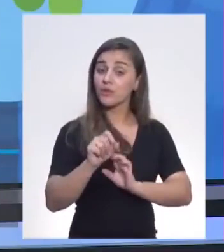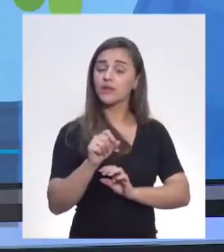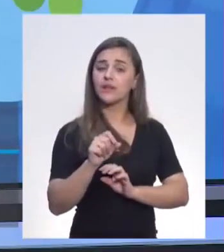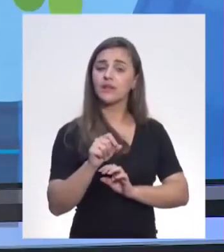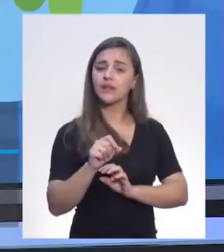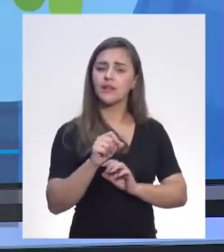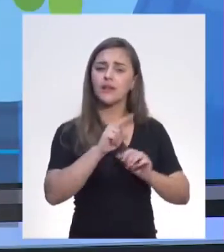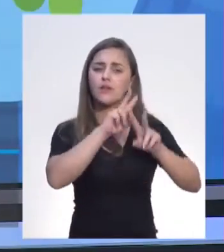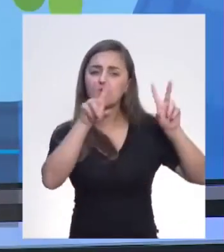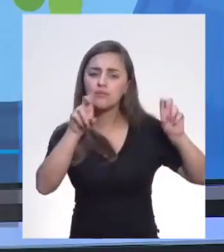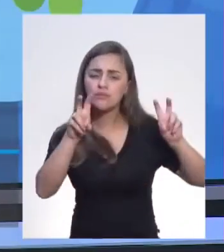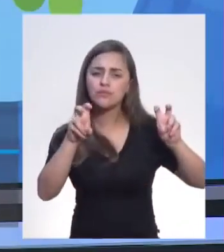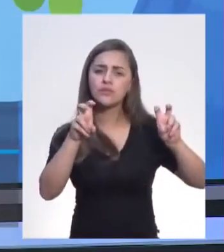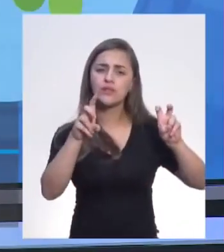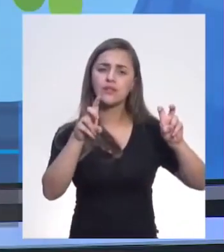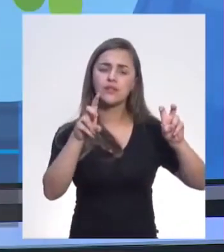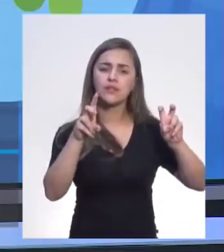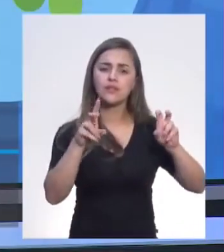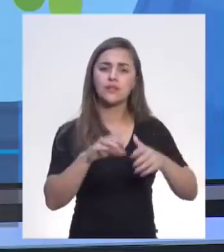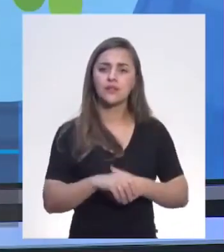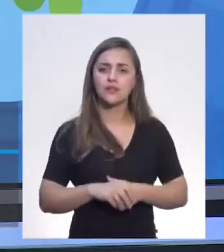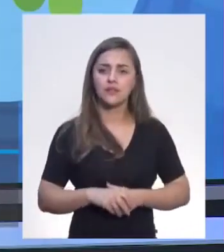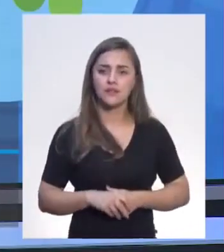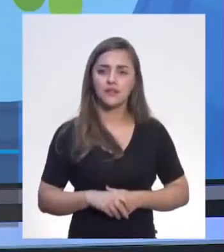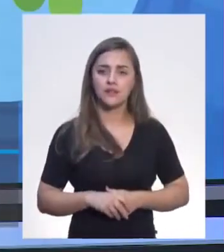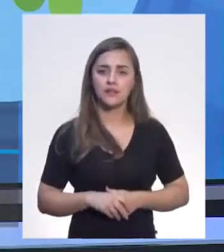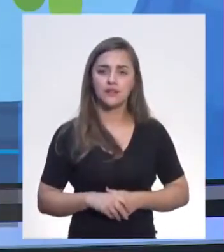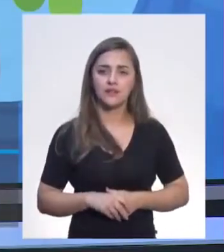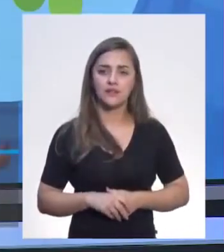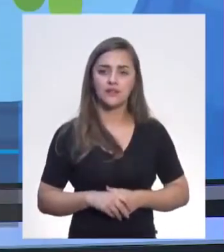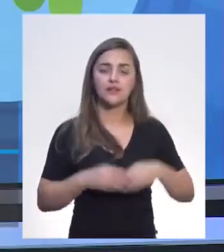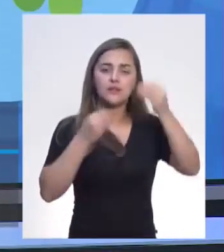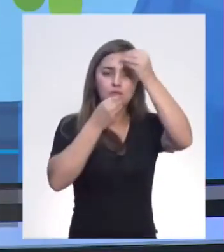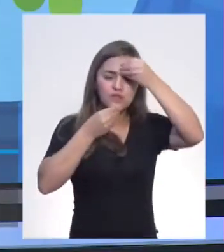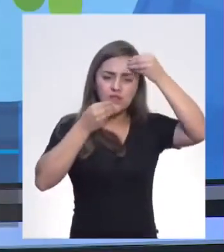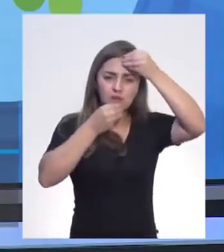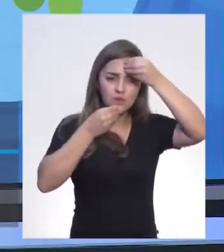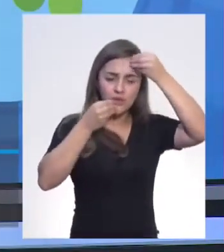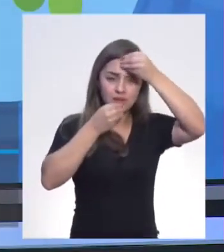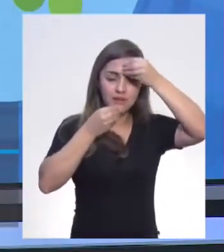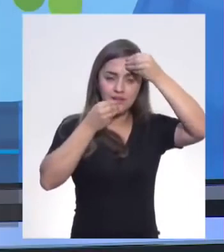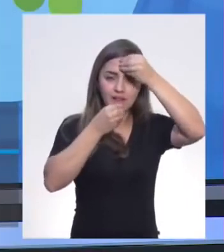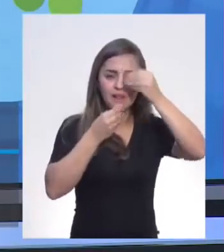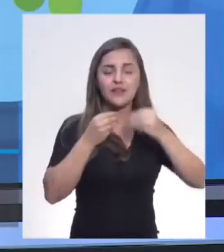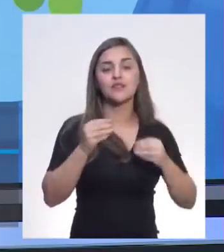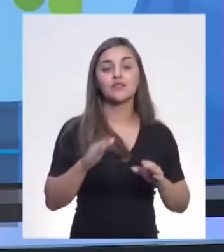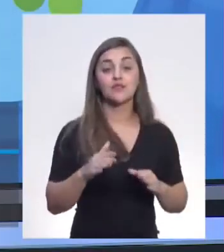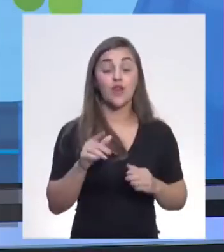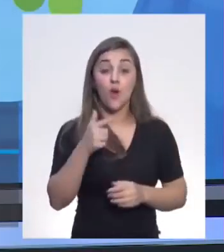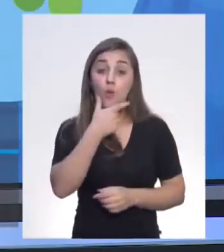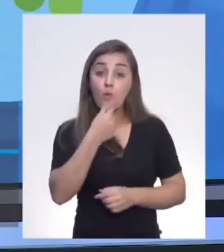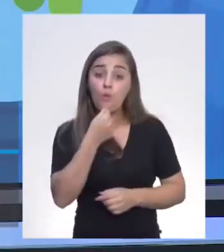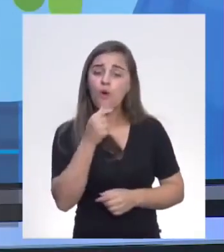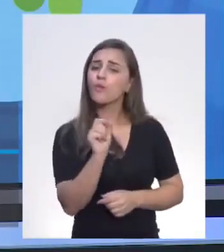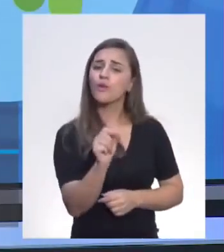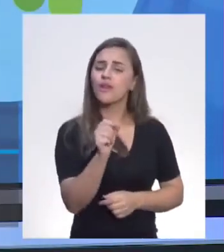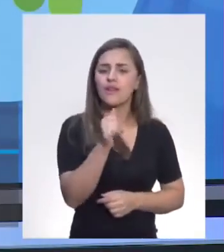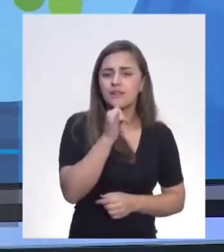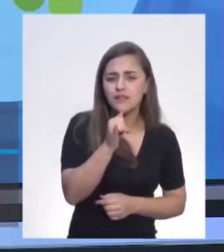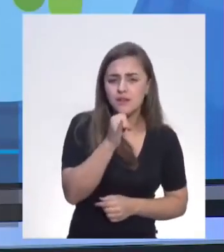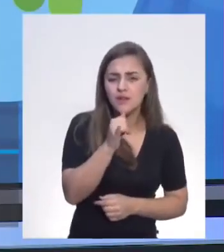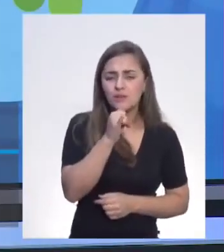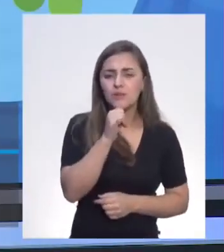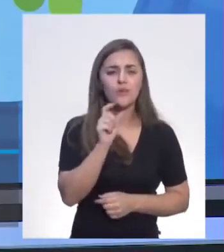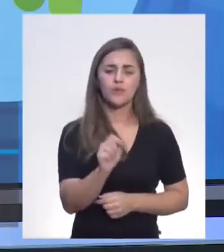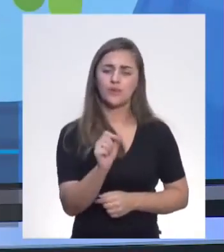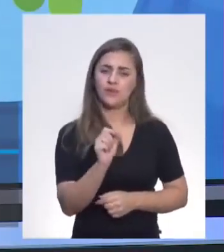falar sobre a questão da sexualidade, a mulher negra é colocada quase como um objeto. E o homem é um exemplo de virilidade. Então, muitas vezes,